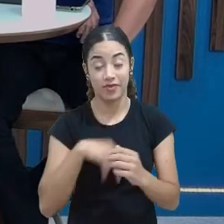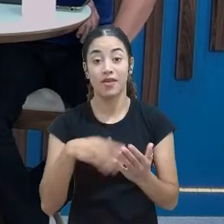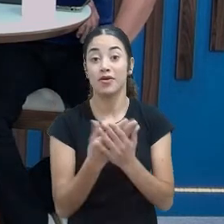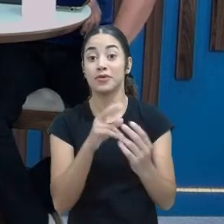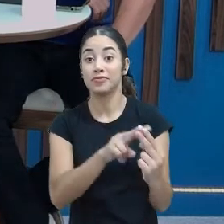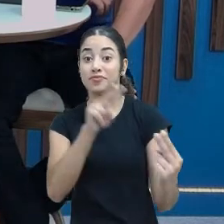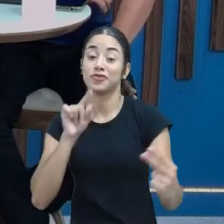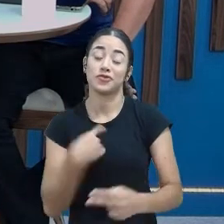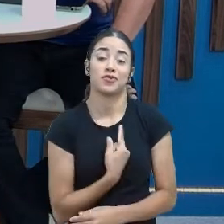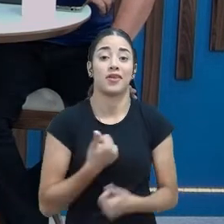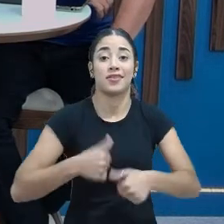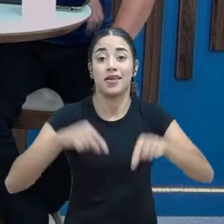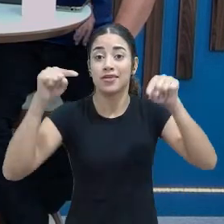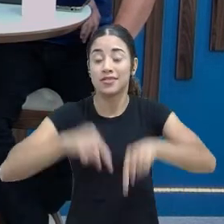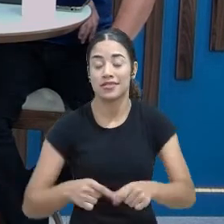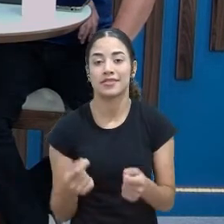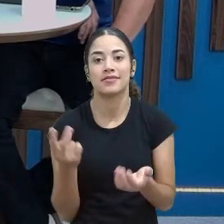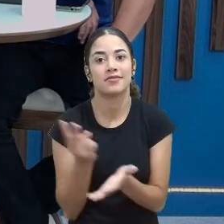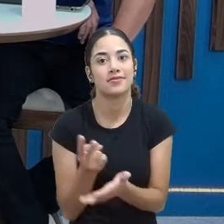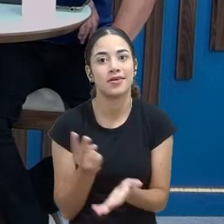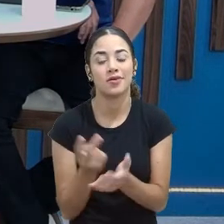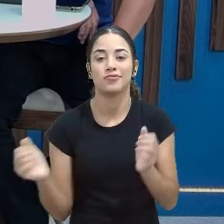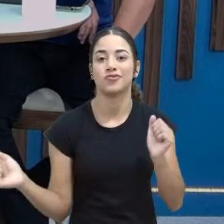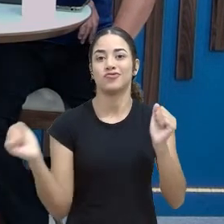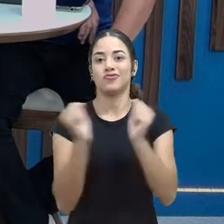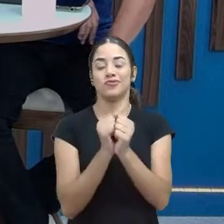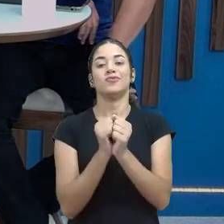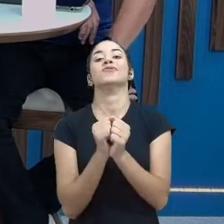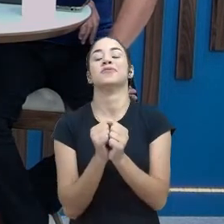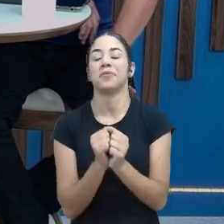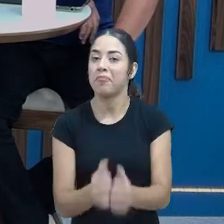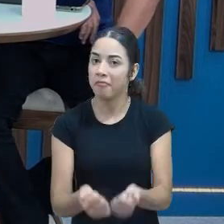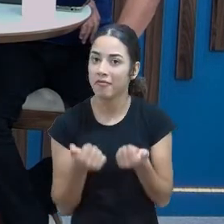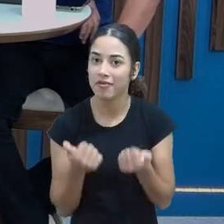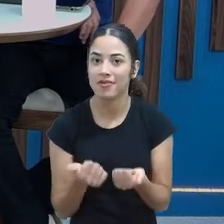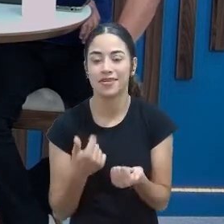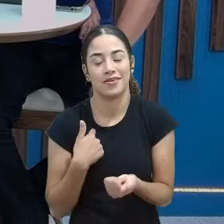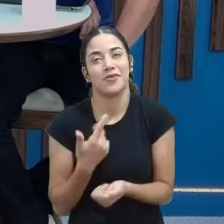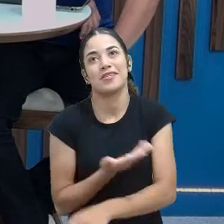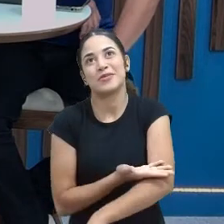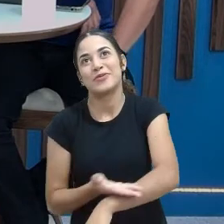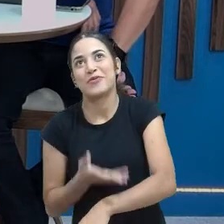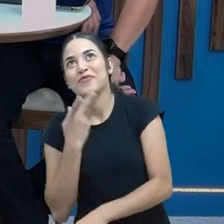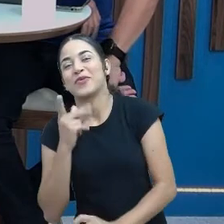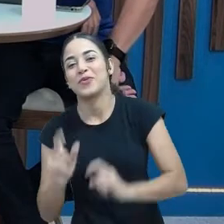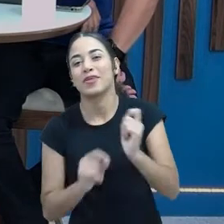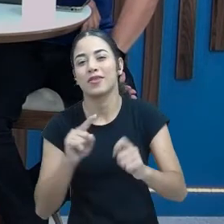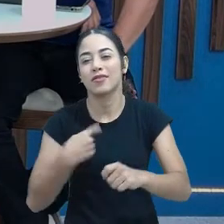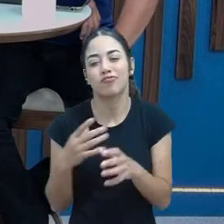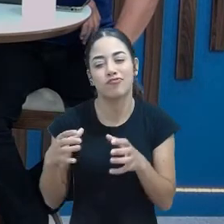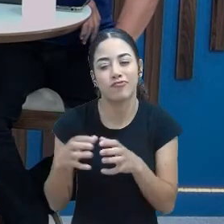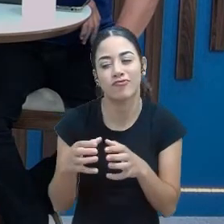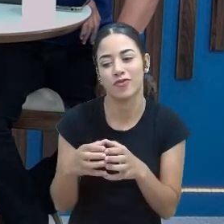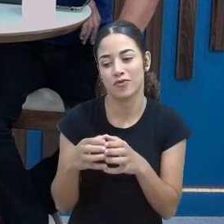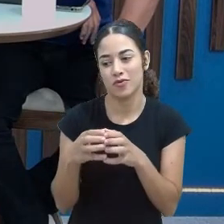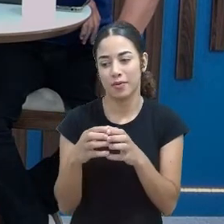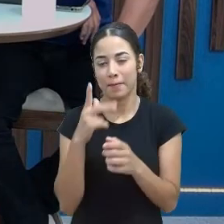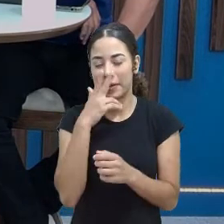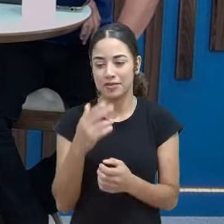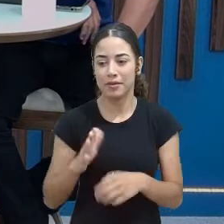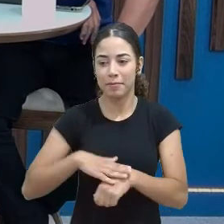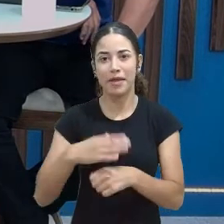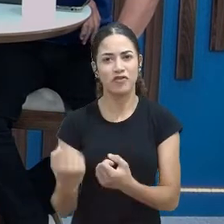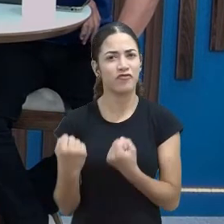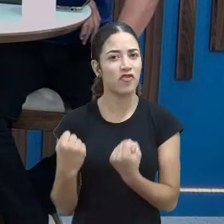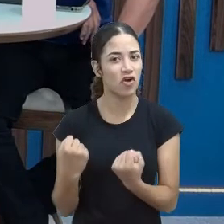aqui sempre muito bem acompanhados, né? Eu costumo dizer que quando a gente anda assim em equipe, no coletivo, a gente se fortalece, né? A